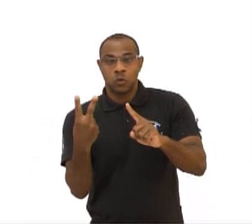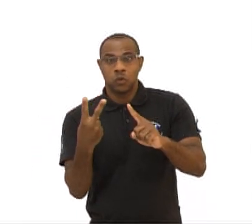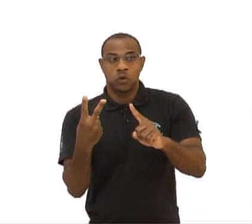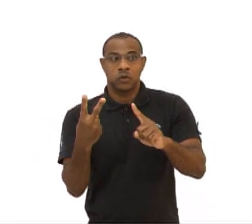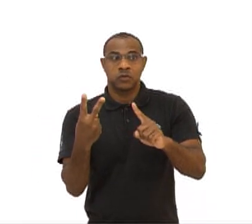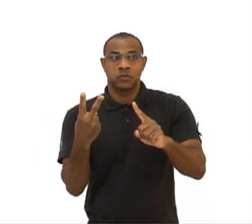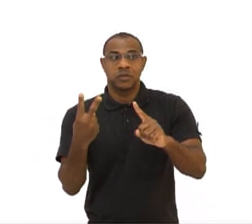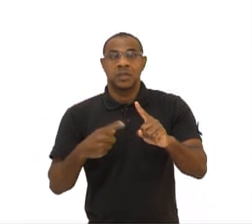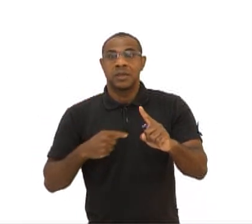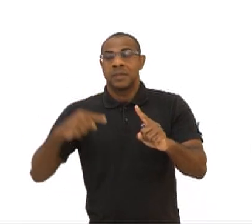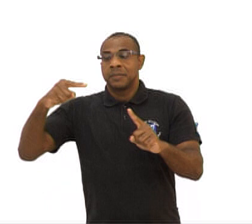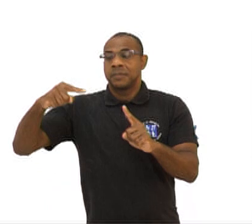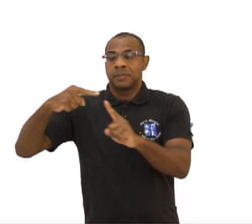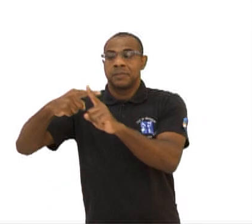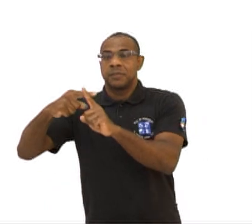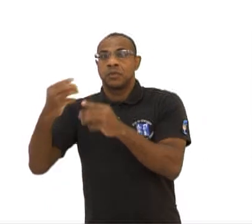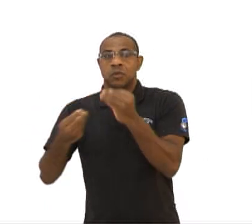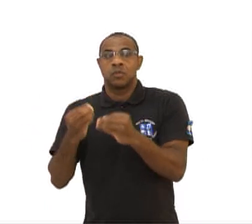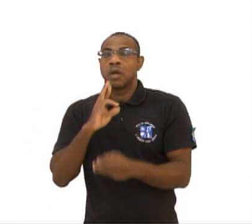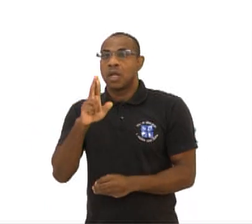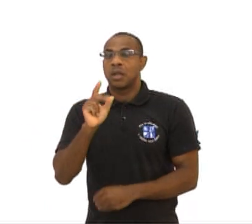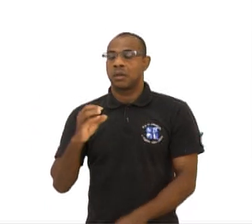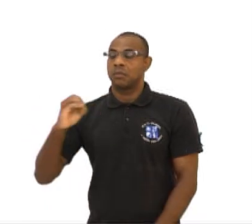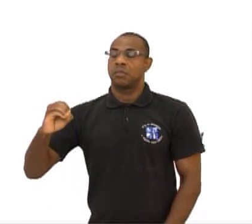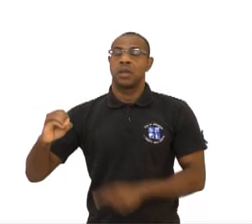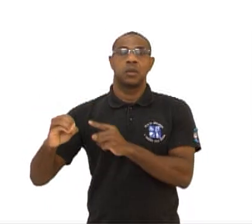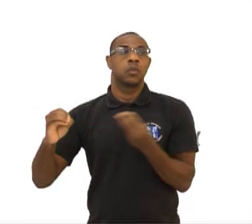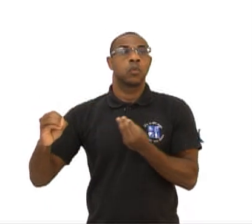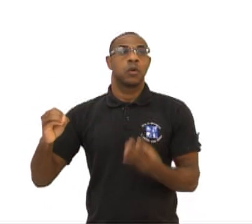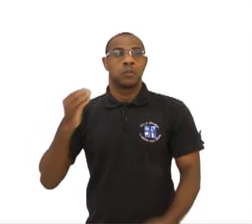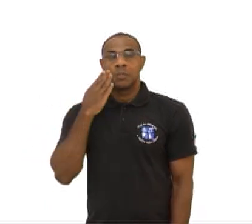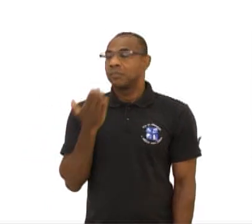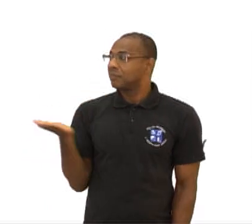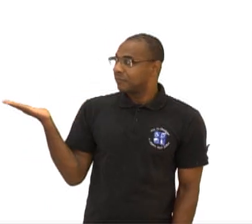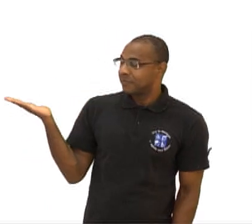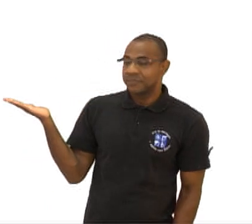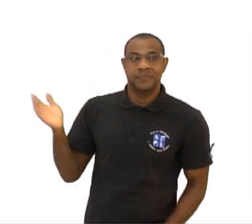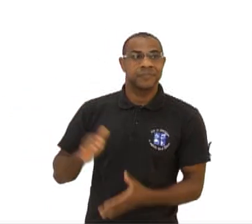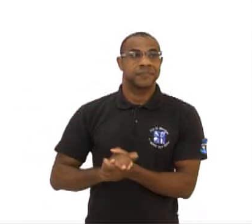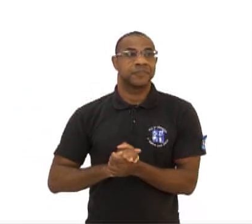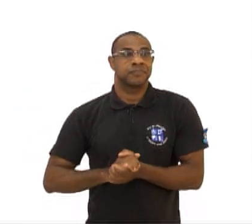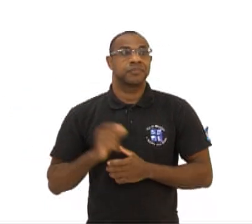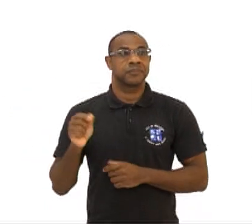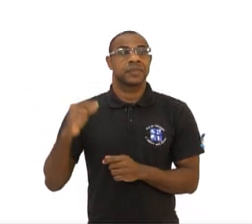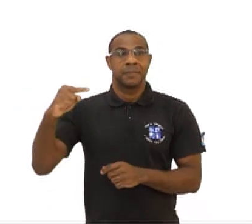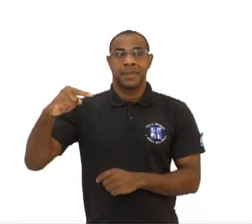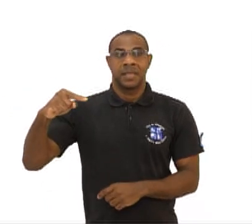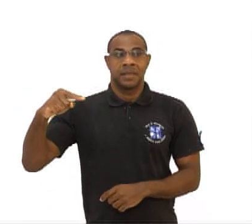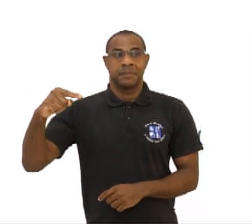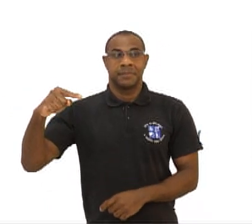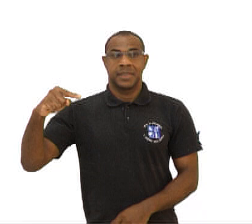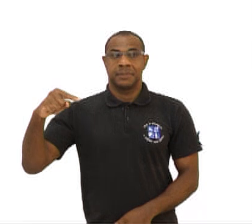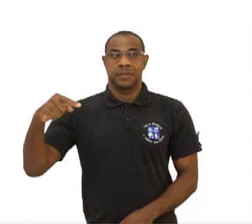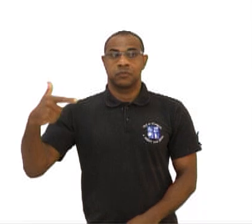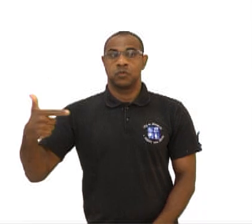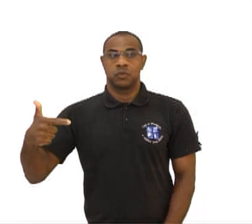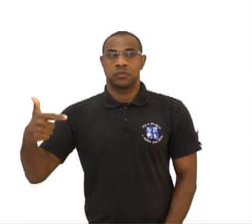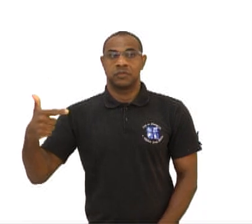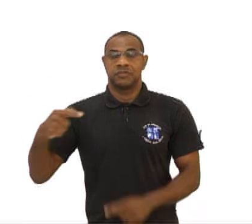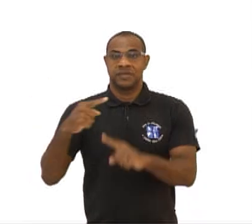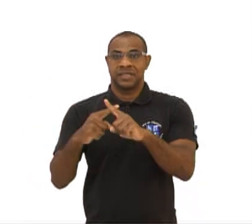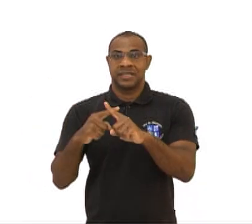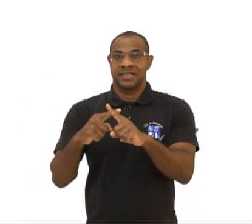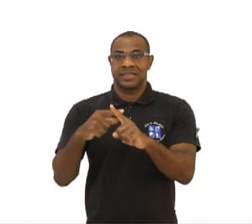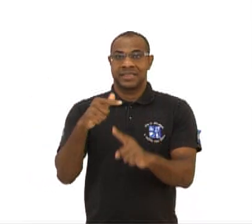os negativos e positivos, a continha vai dar 0. Então, olha só. O oxigênio, o NOx dele é menos 2, vezes 7 dá menos